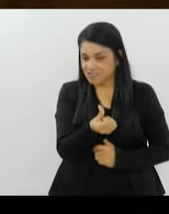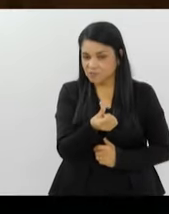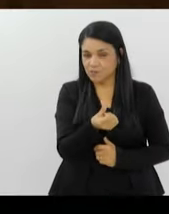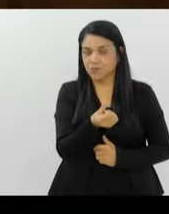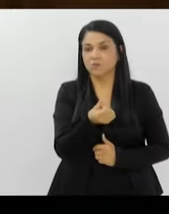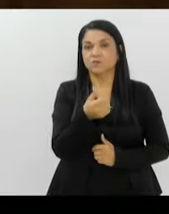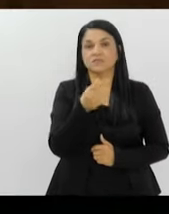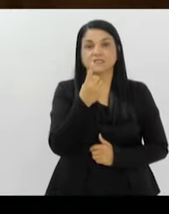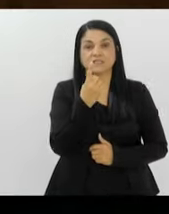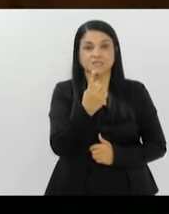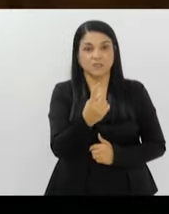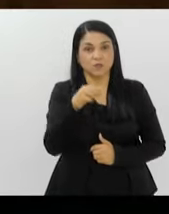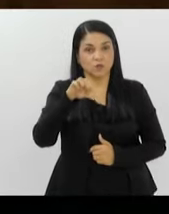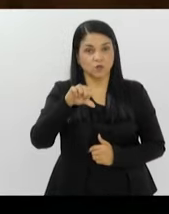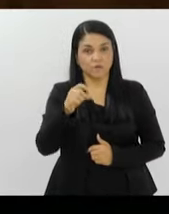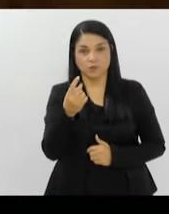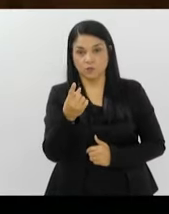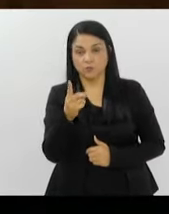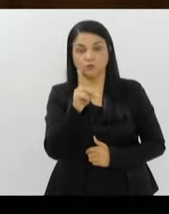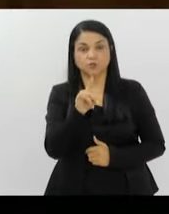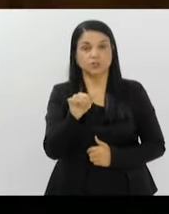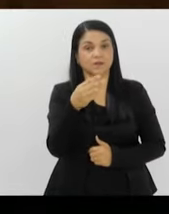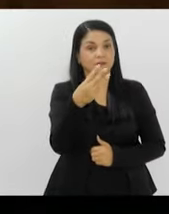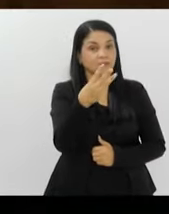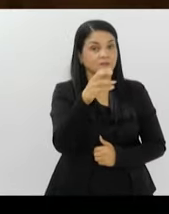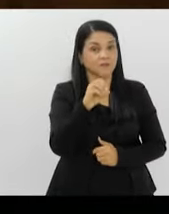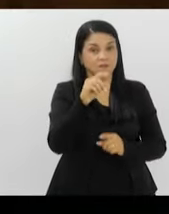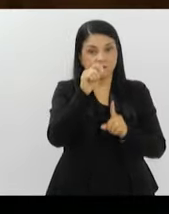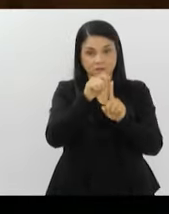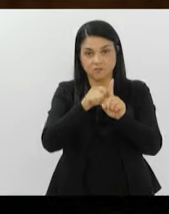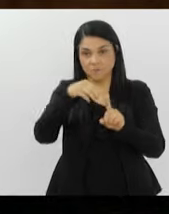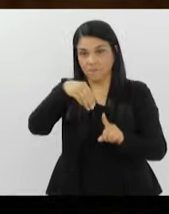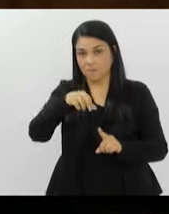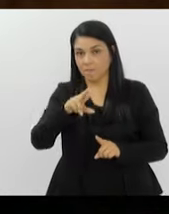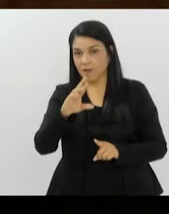6191 de 30 de março de